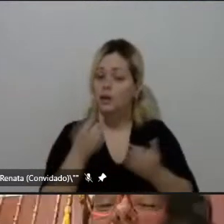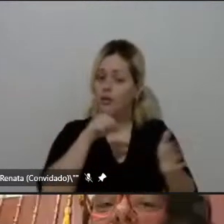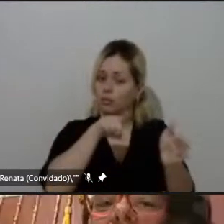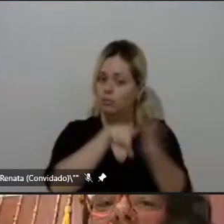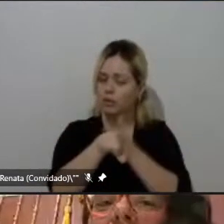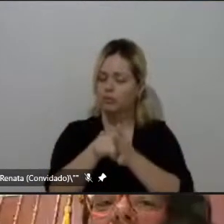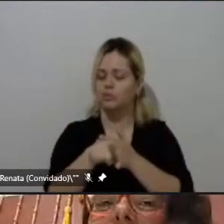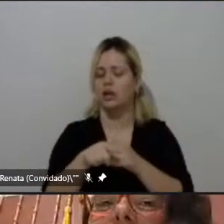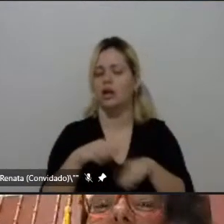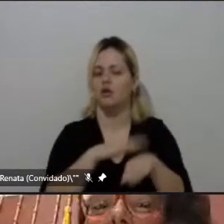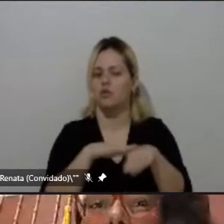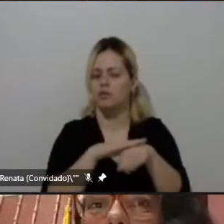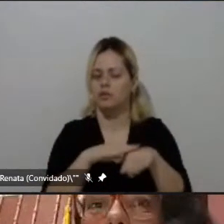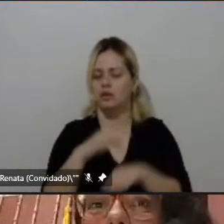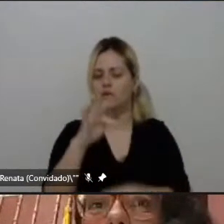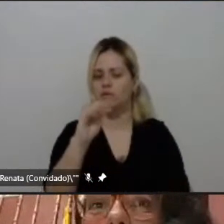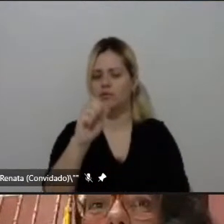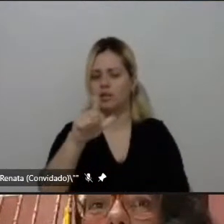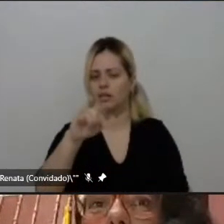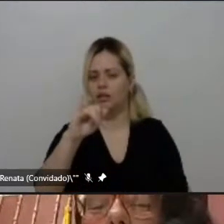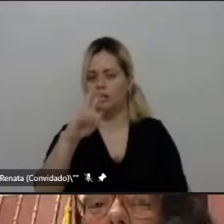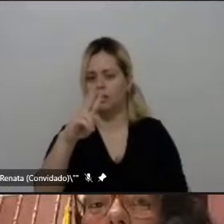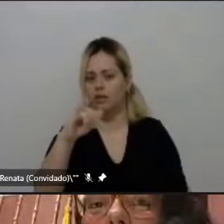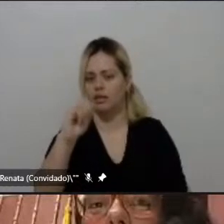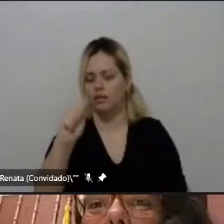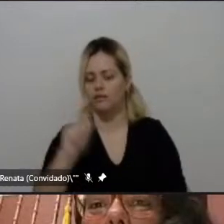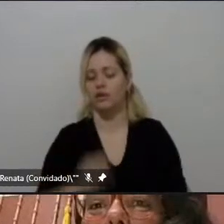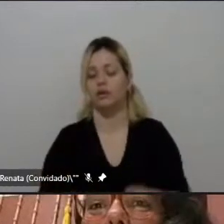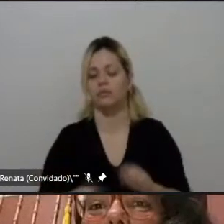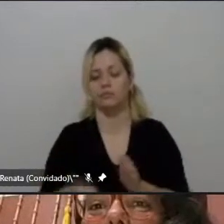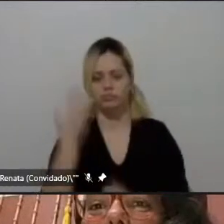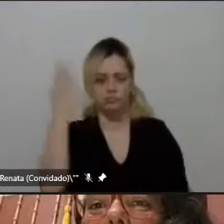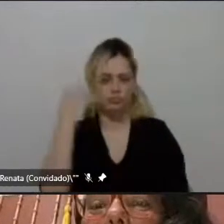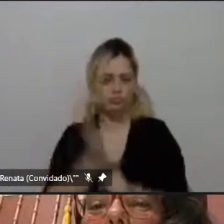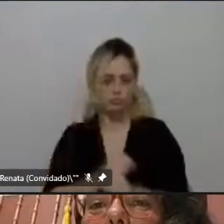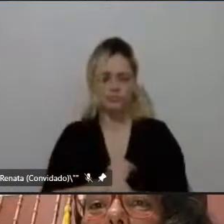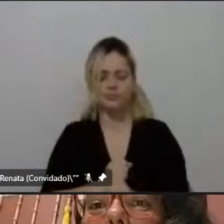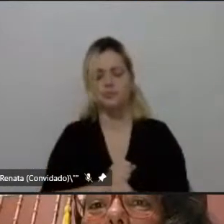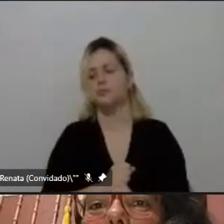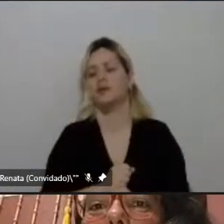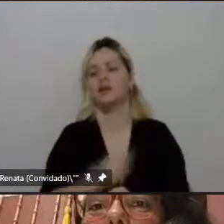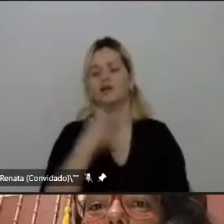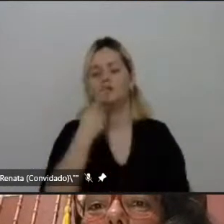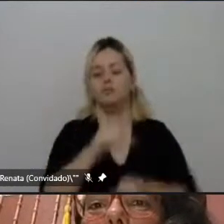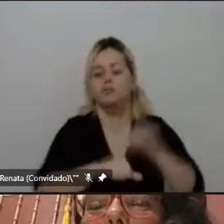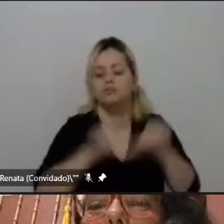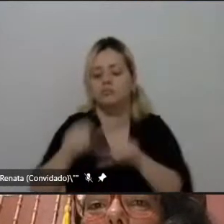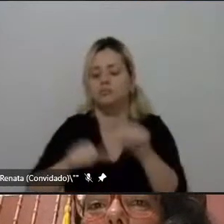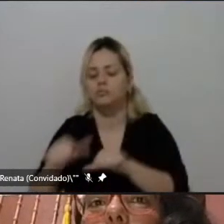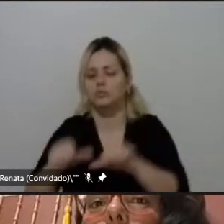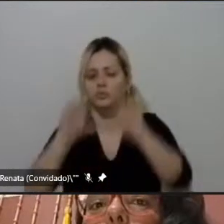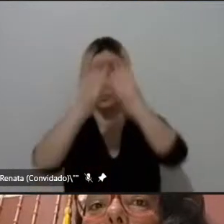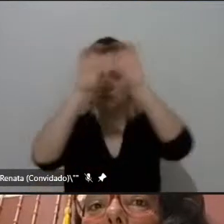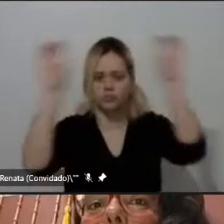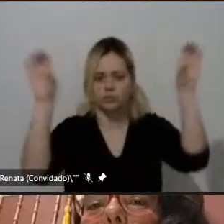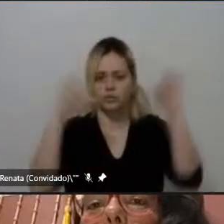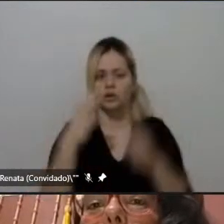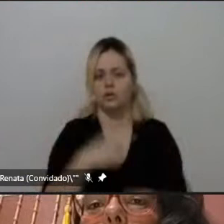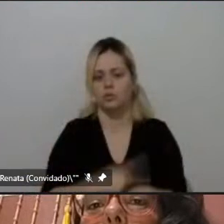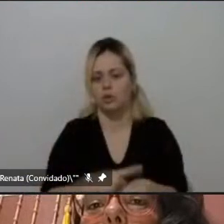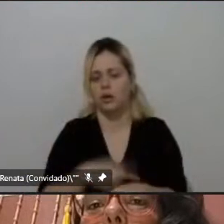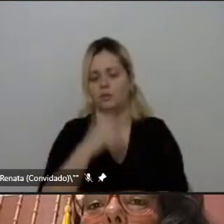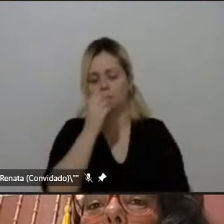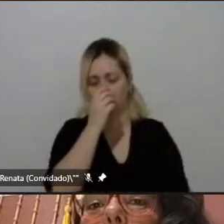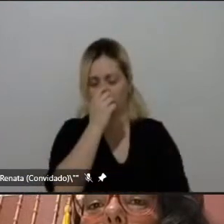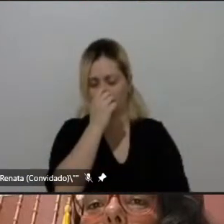andei conversando com a Flávia no ano passado, nós fizemos um encontro de mudanças climáticas, e a Flávia, que é da associação